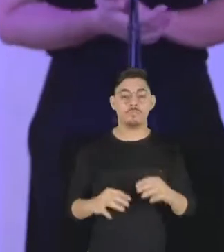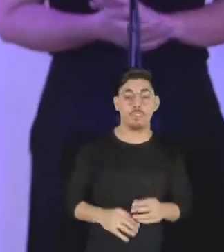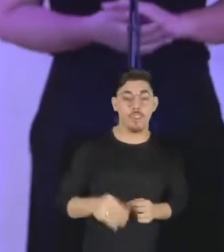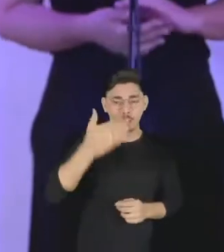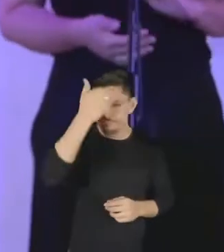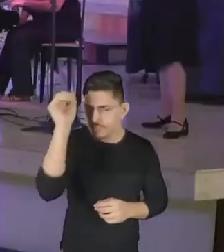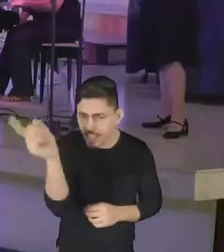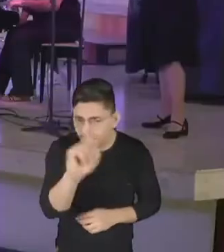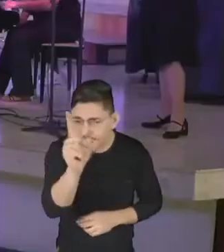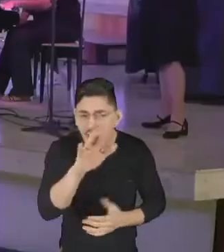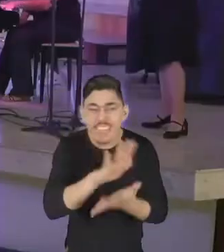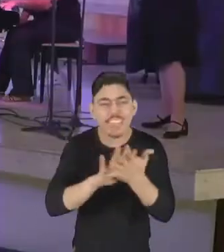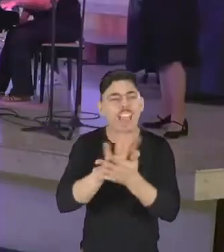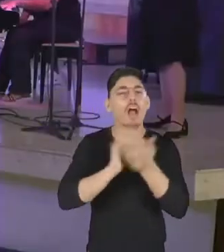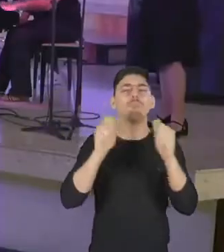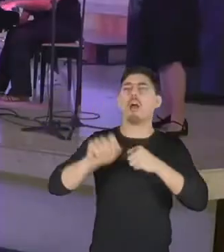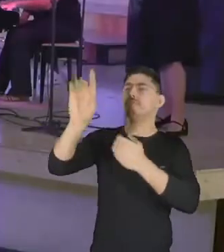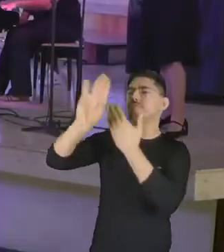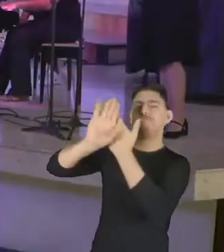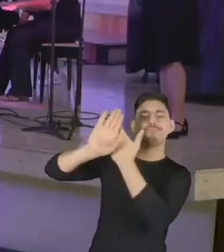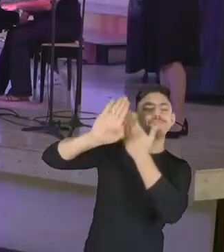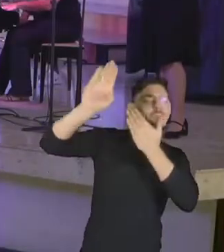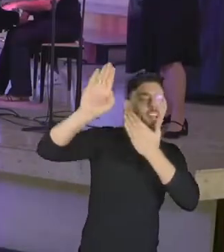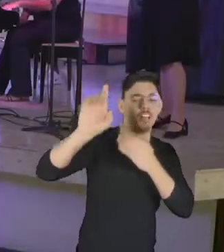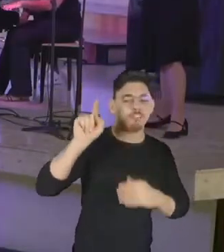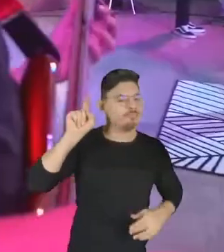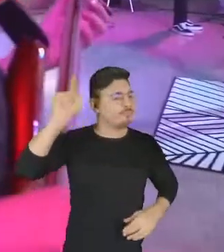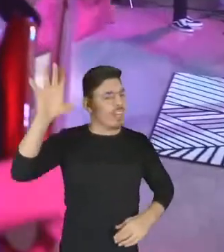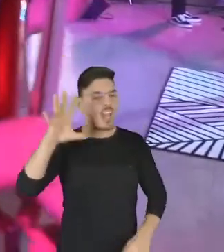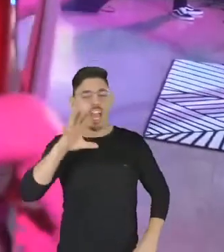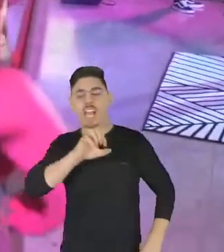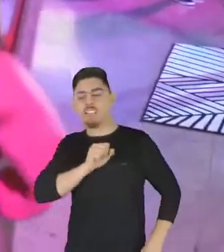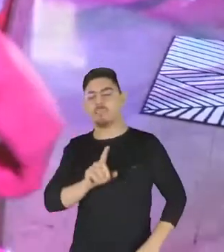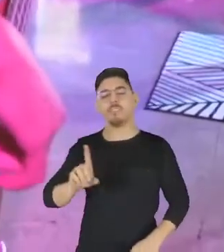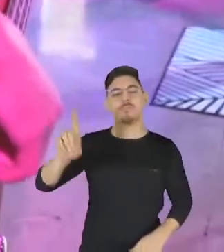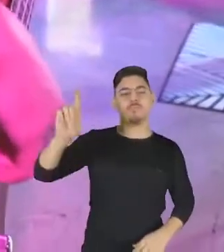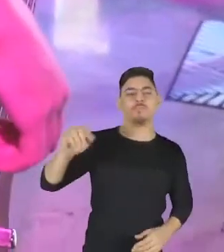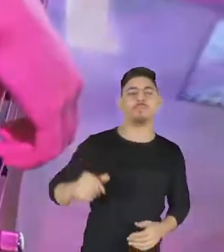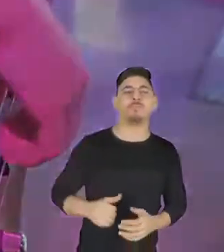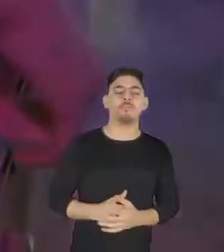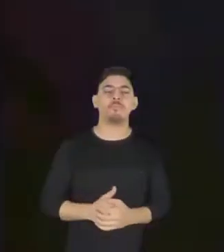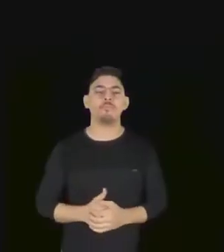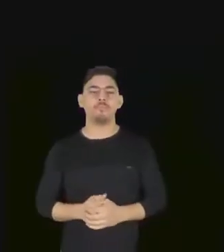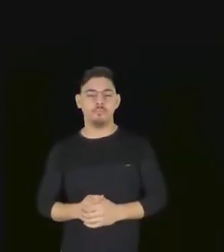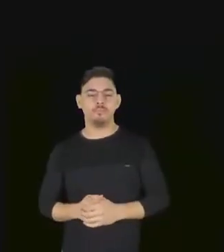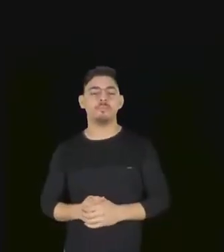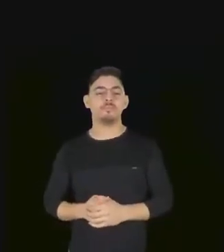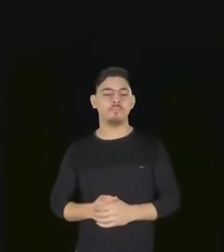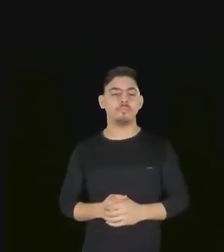Que nada pode separar você do amor de Deus.